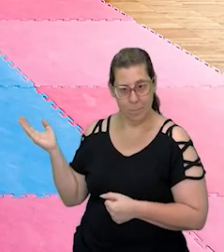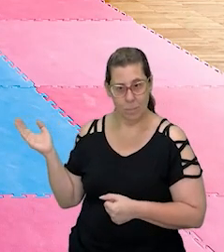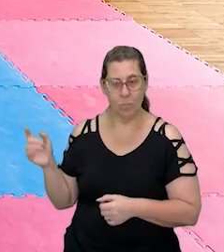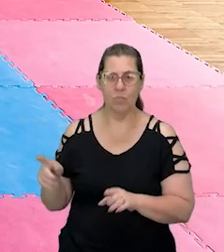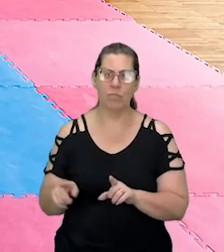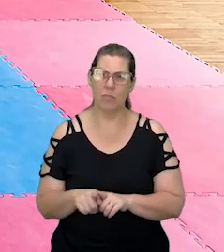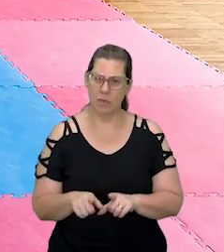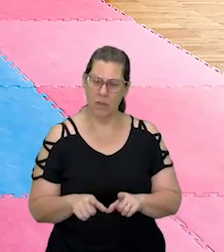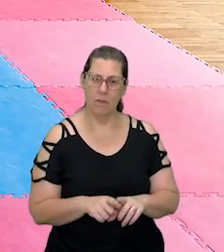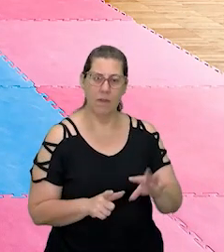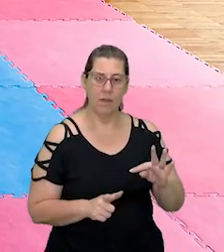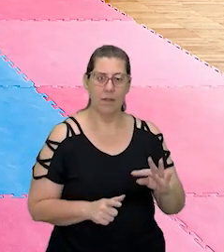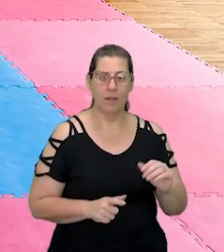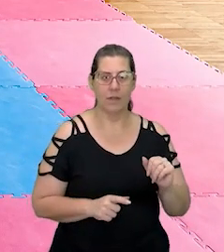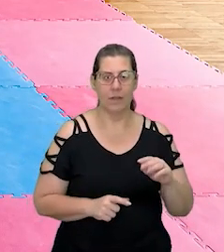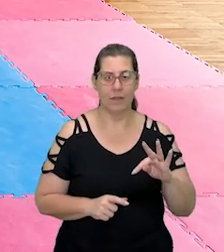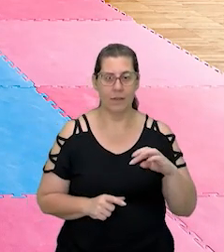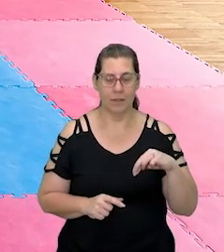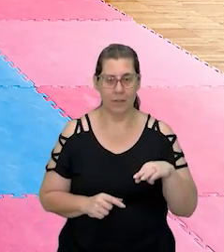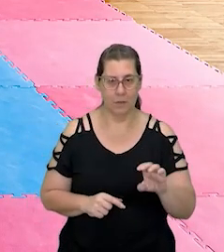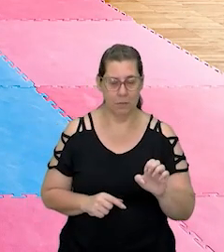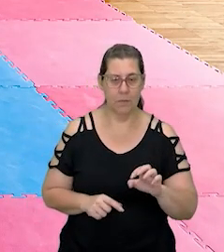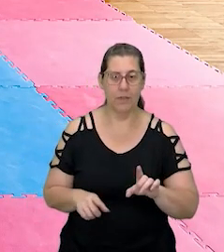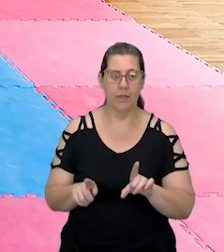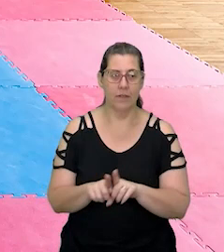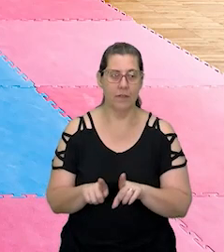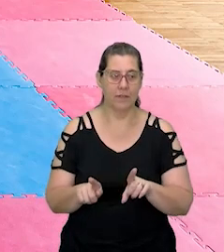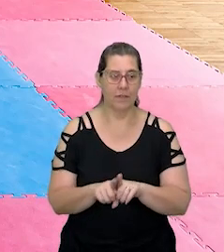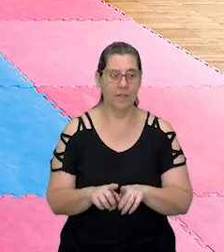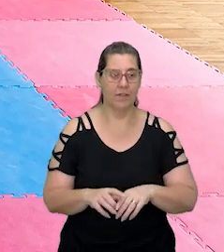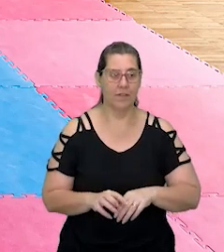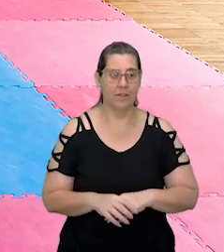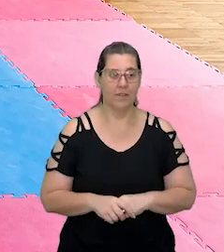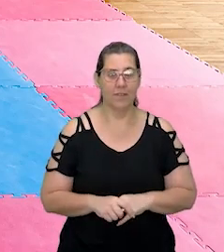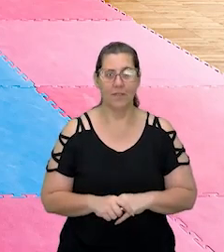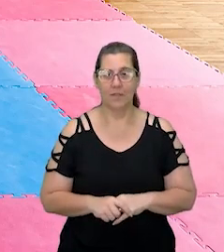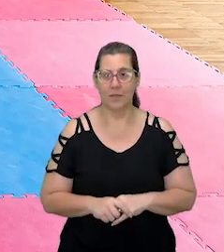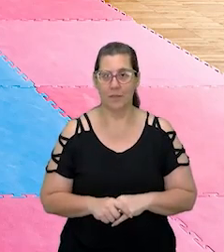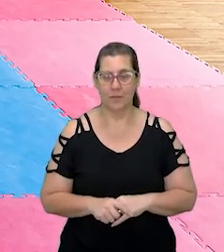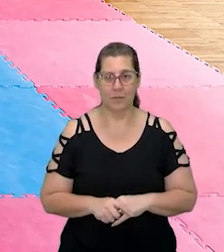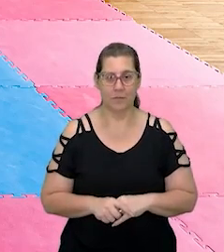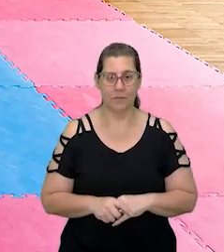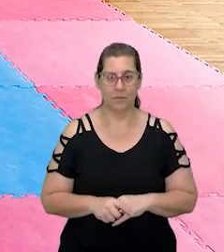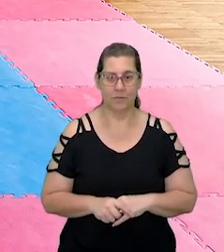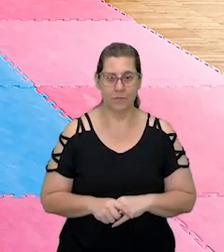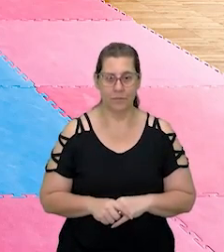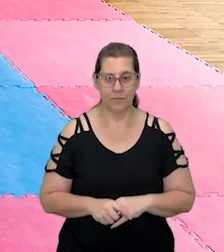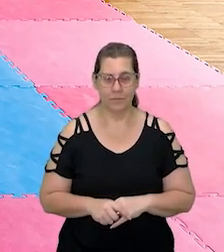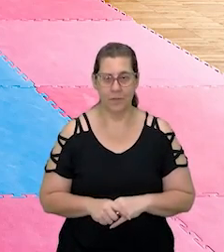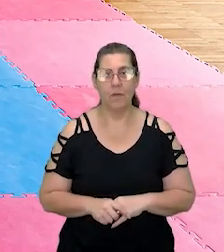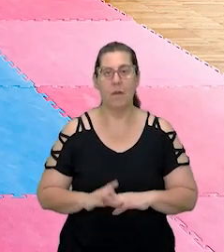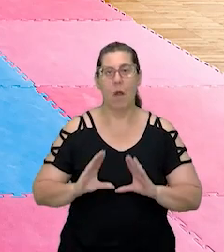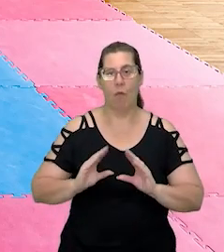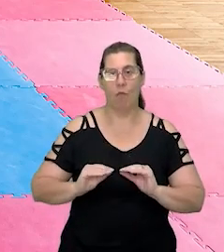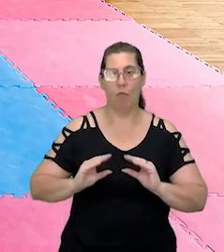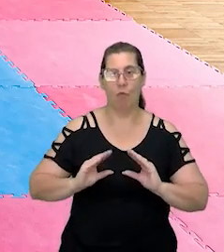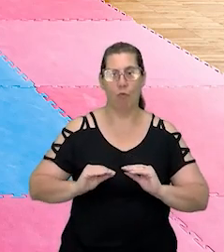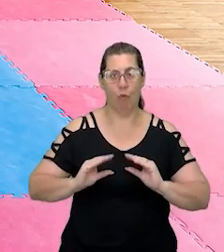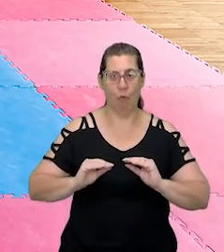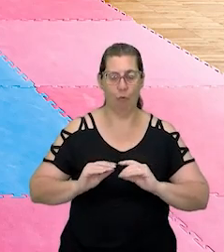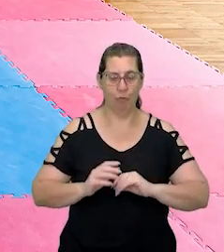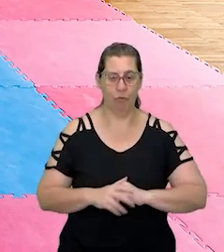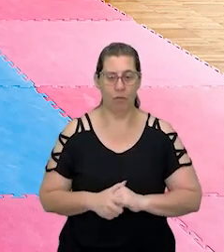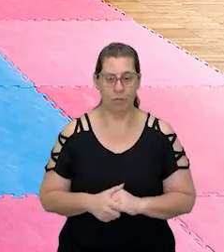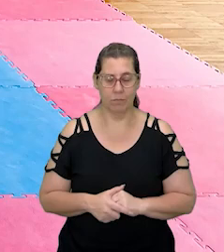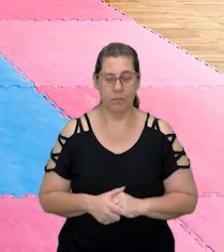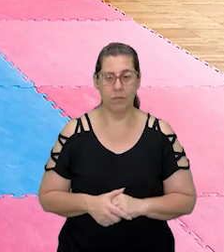né? É, um tatame. Tatame, e esse tatame, ele tem uma plataforma, né? Que ela tem um amortecedor, é isso? Isso, é, porque só